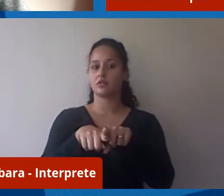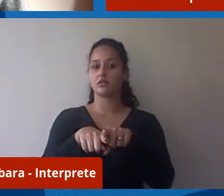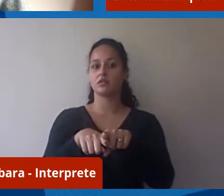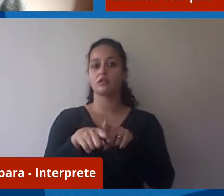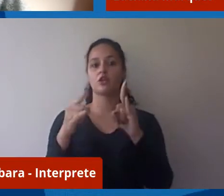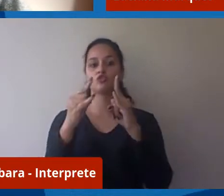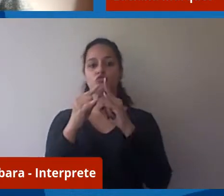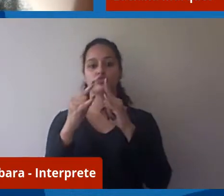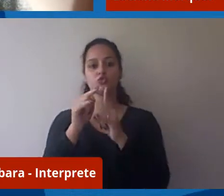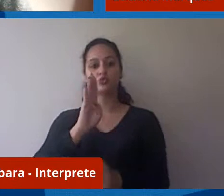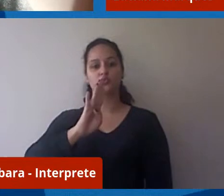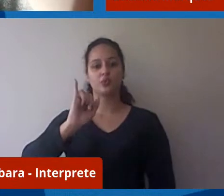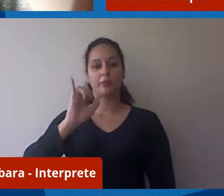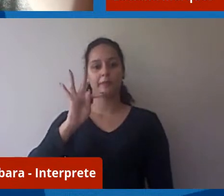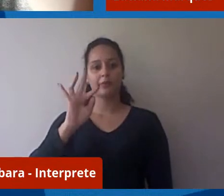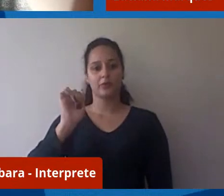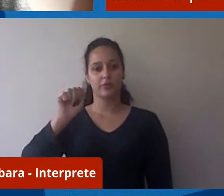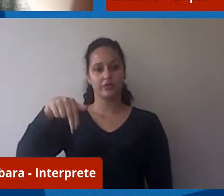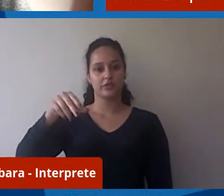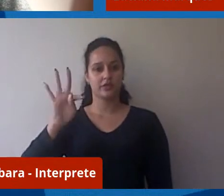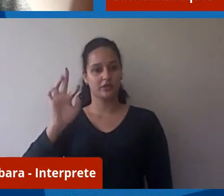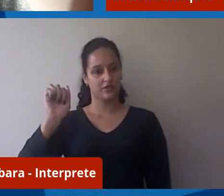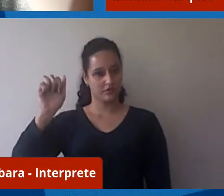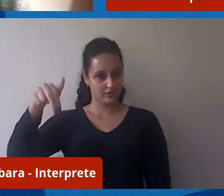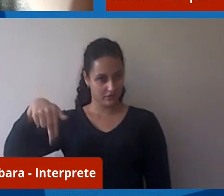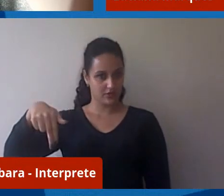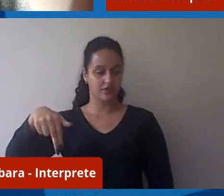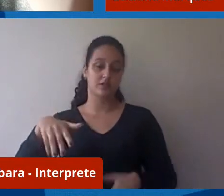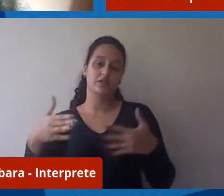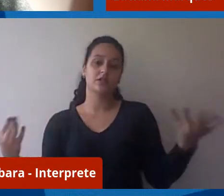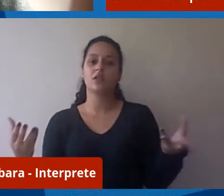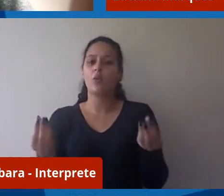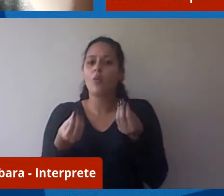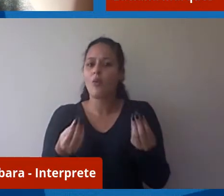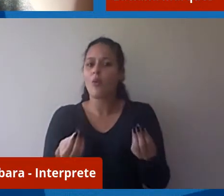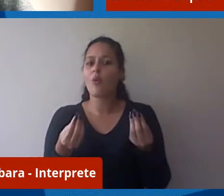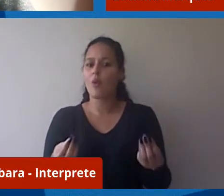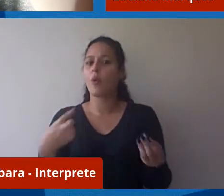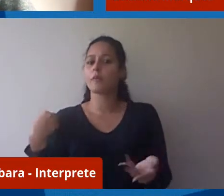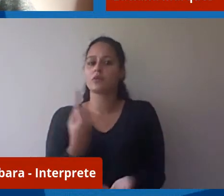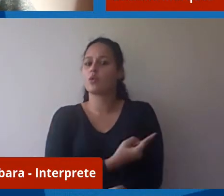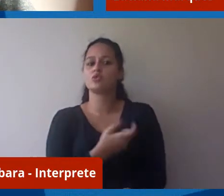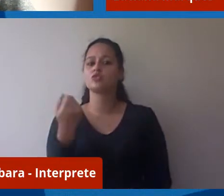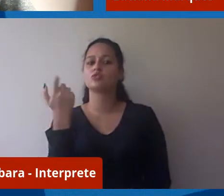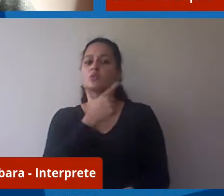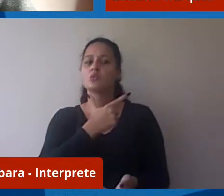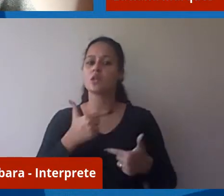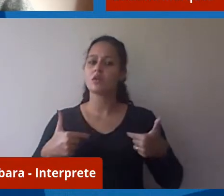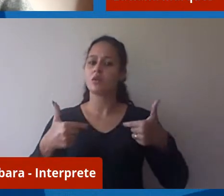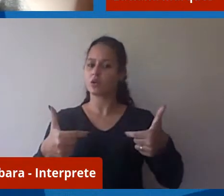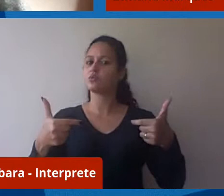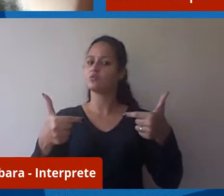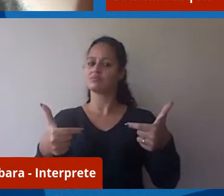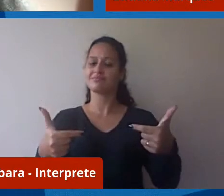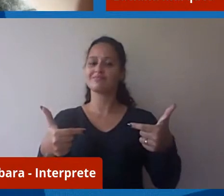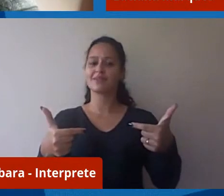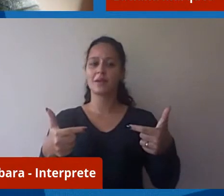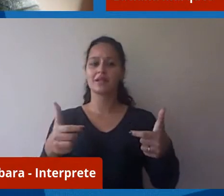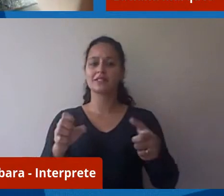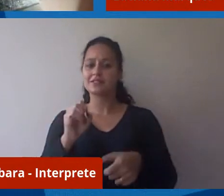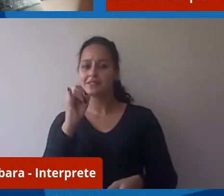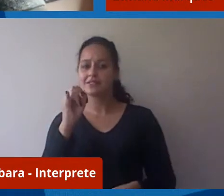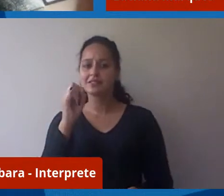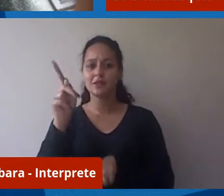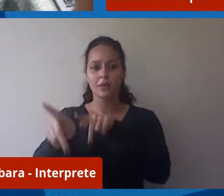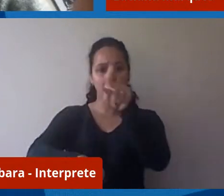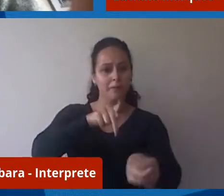né? Quais as alternativas de resistência na medida em que a população parece